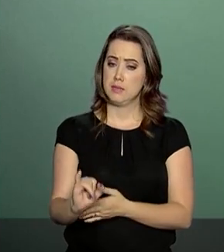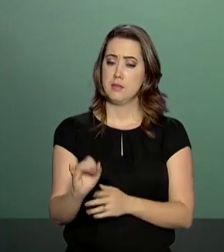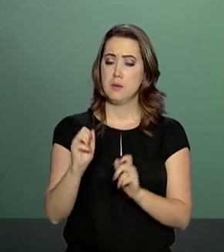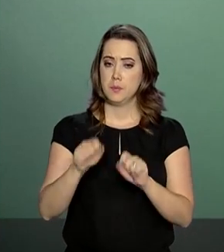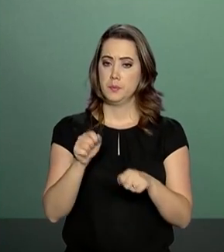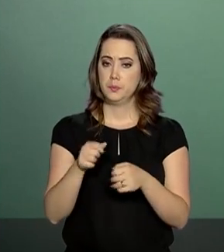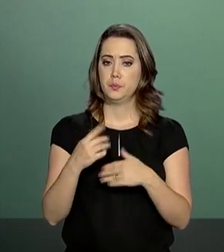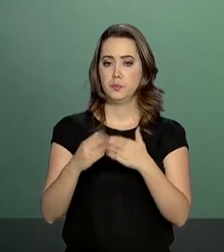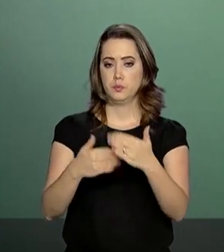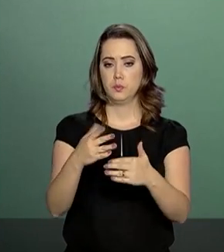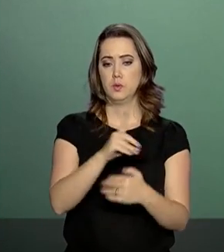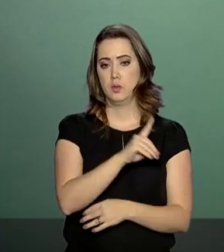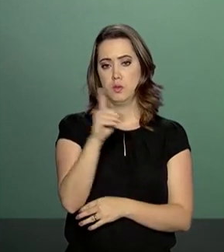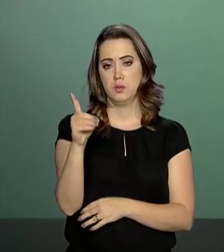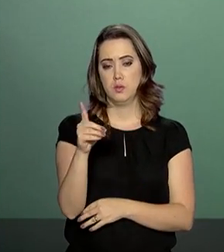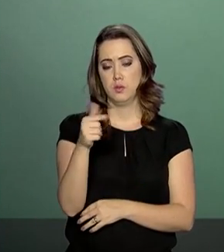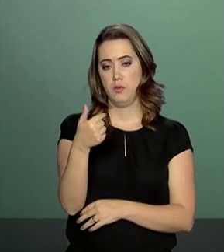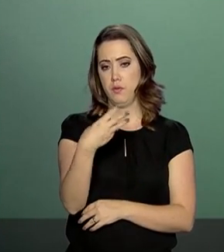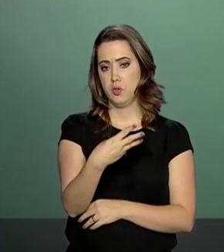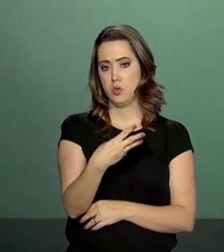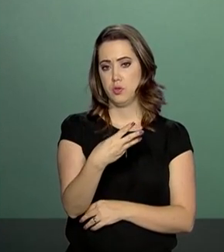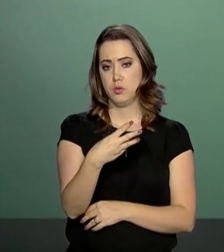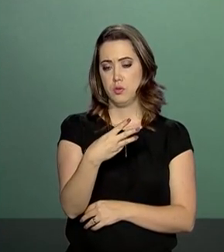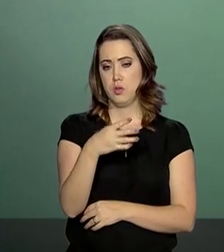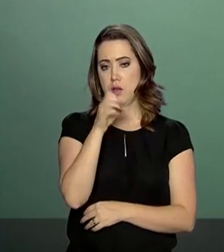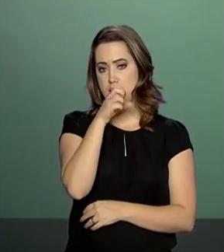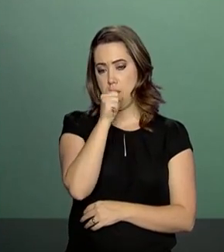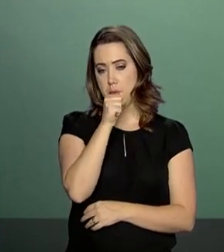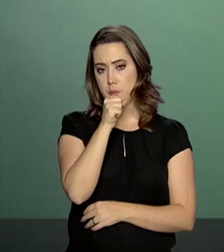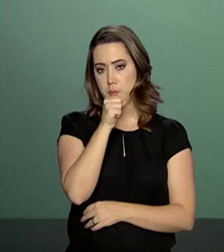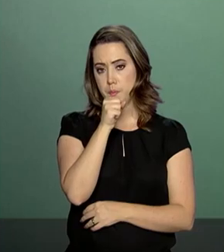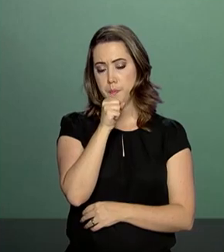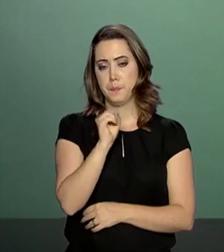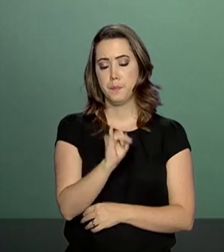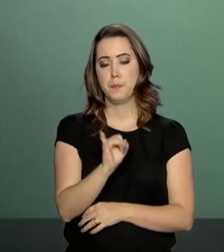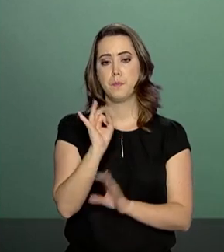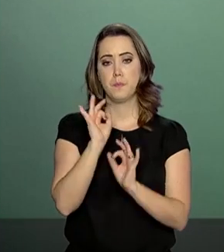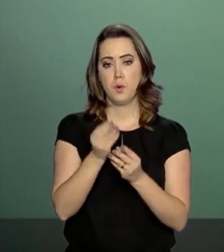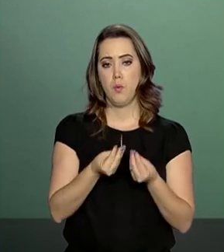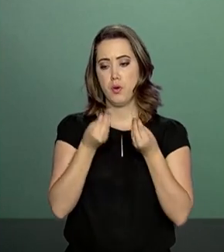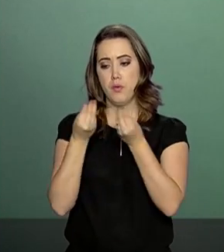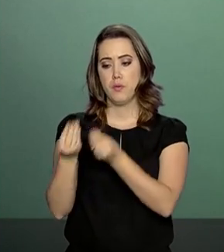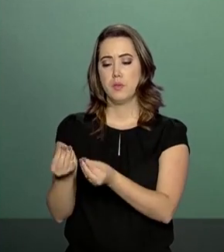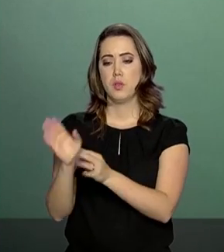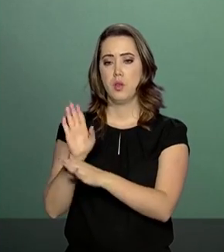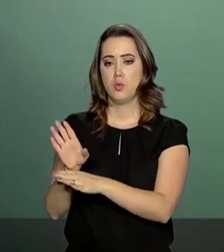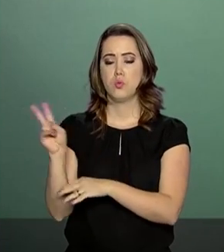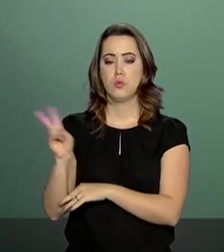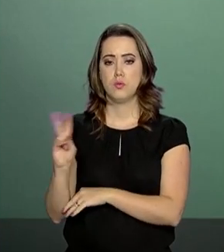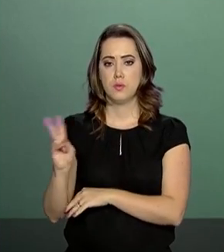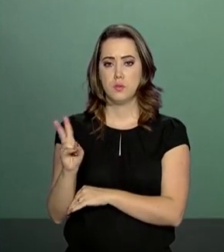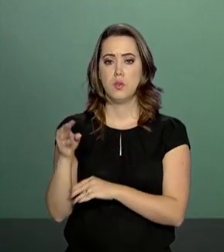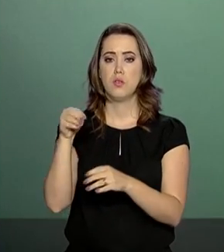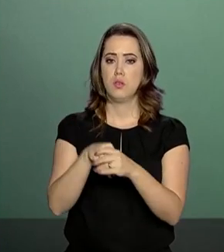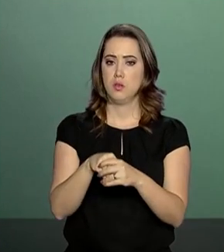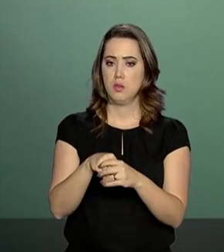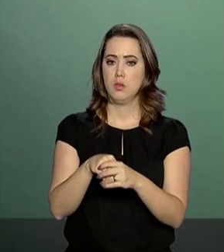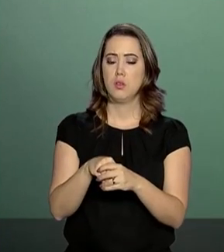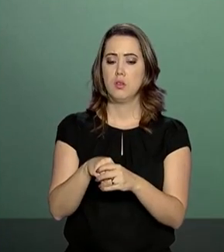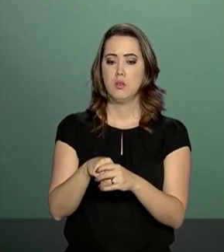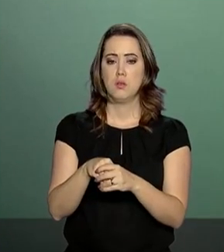condições a partir do dia 23 próximo sábado eh para prover os irmãos venezuelanos dentro do território